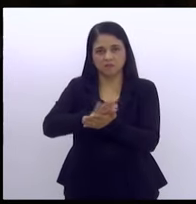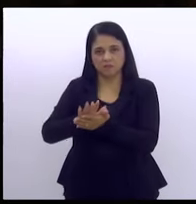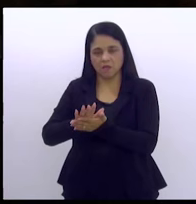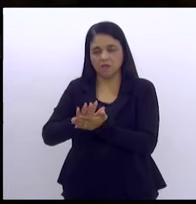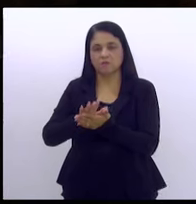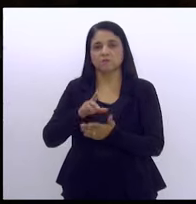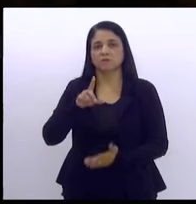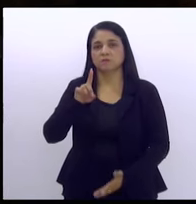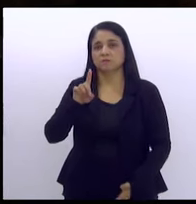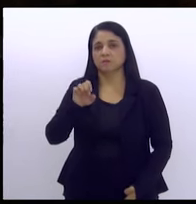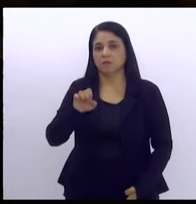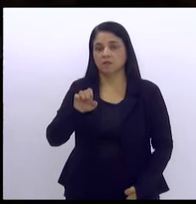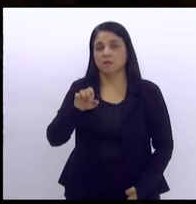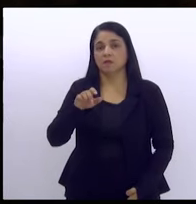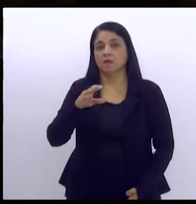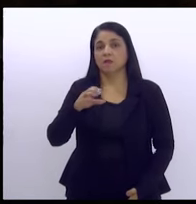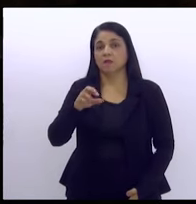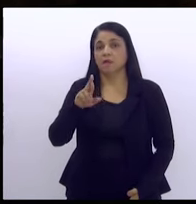o DECRAD. É